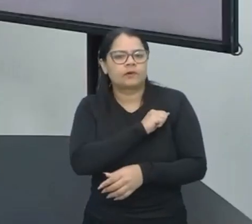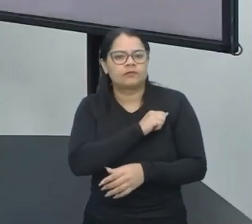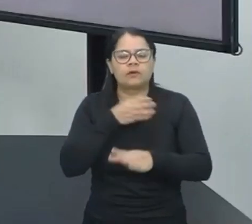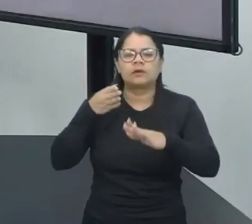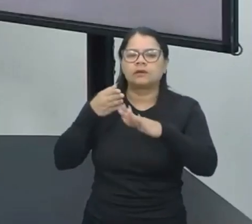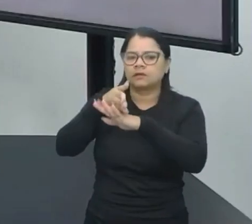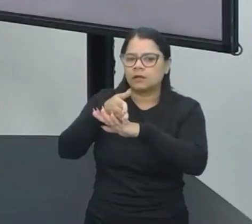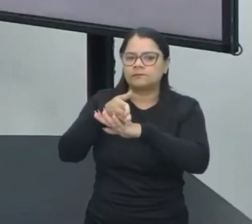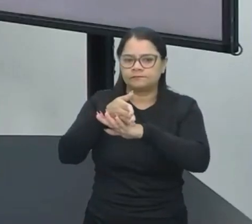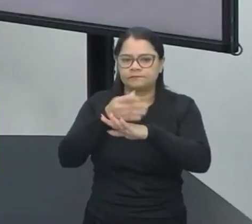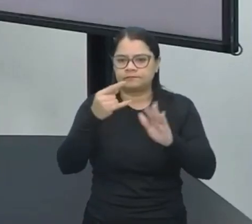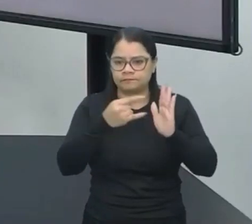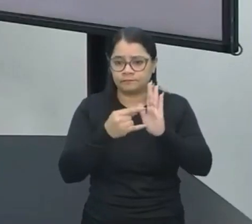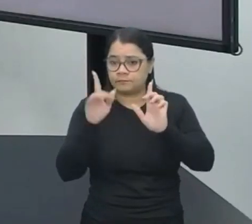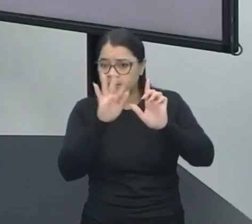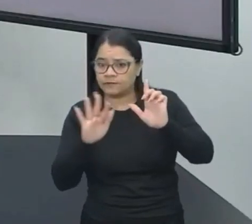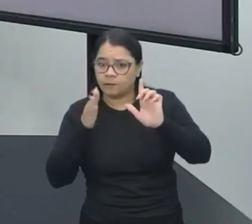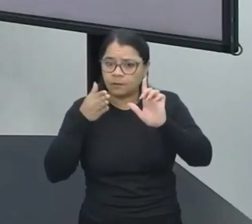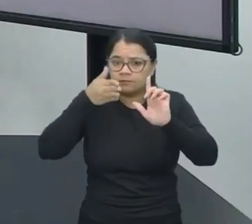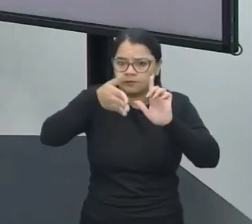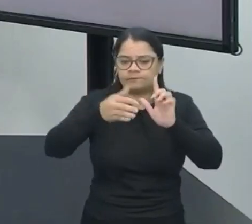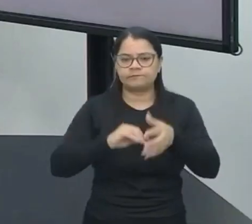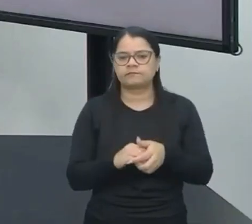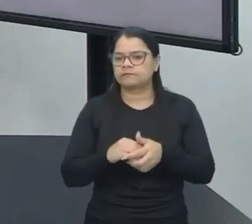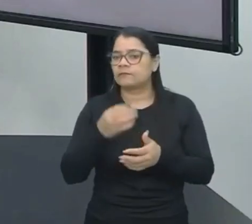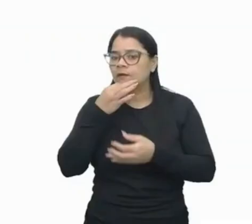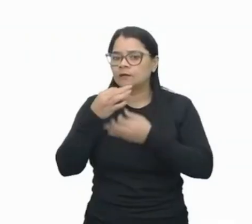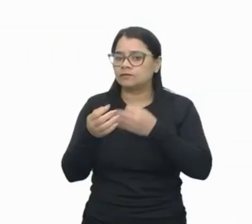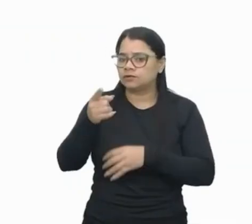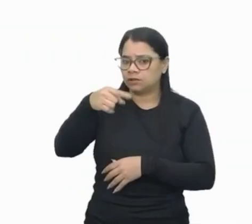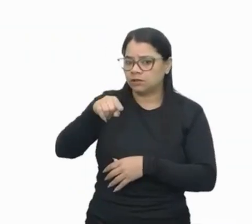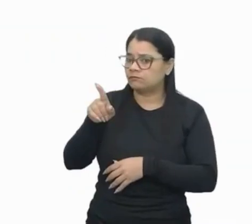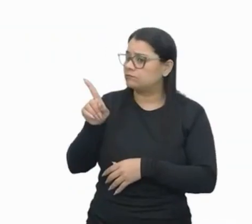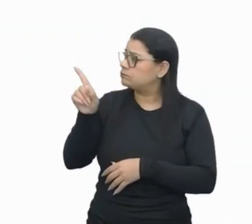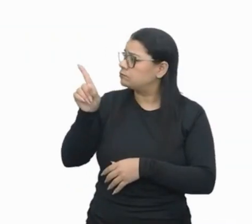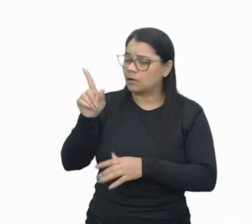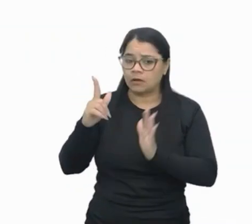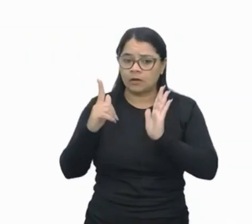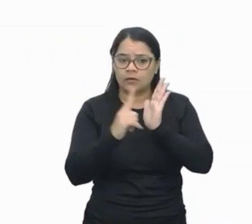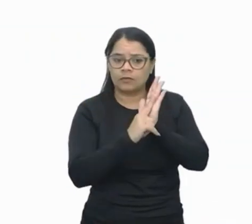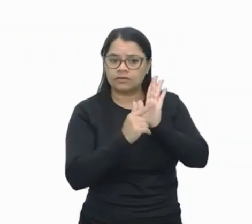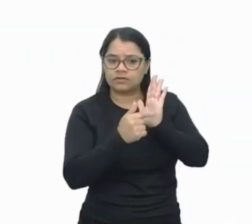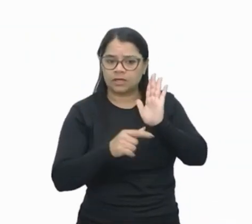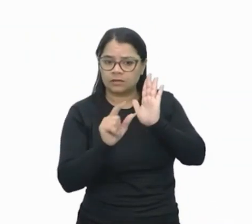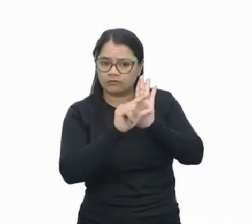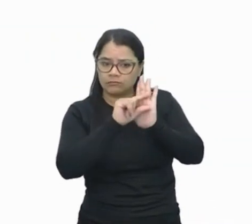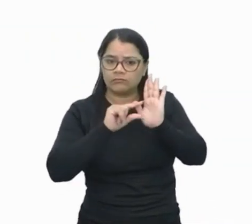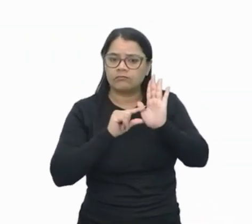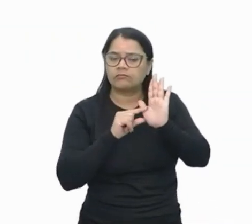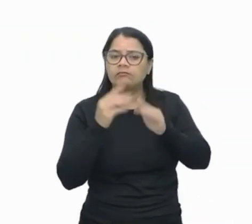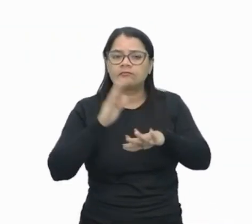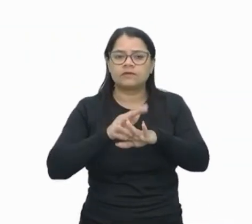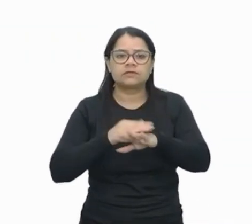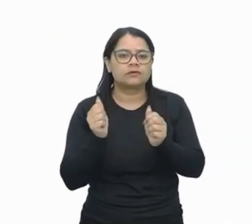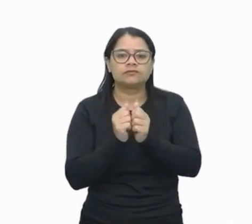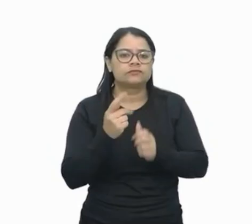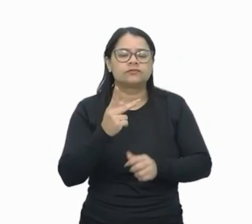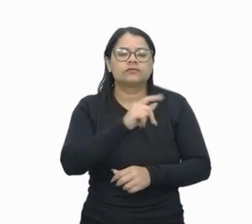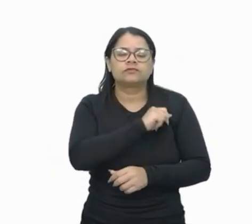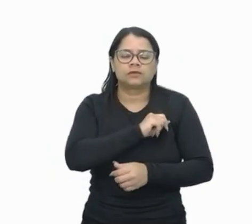plataforma MakeCode. Podemos ver aqui, ó, que eu sugeri uma etiqueta para você fazer com os professores, com os estudantes,